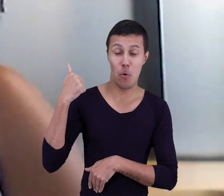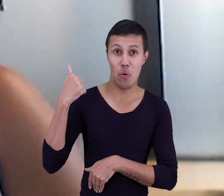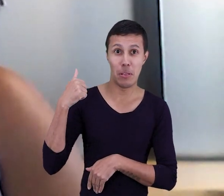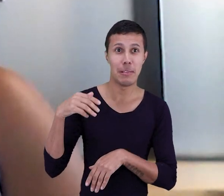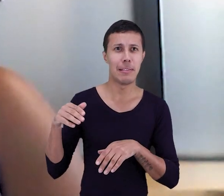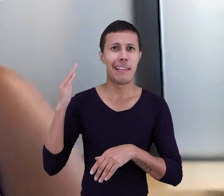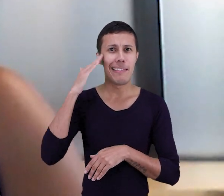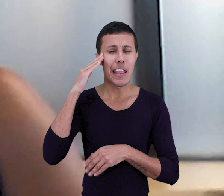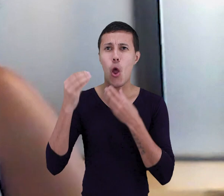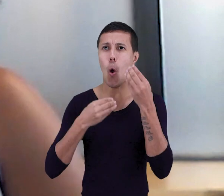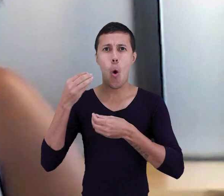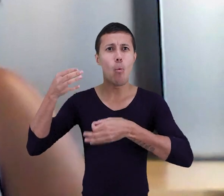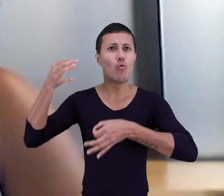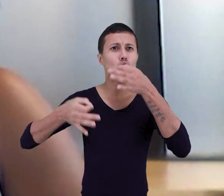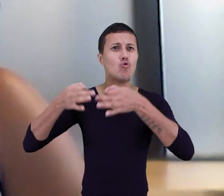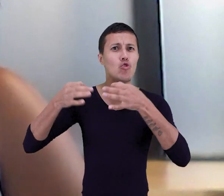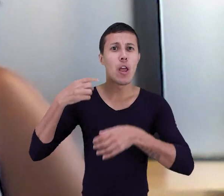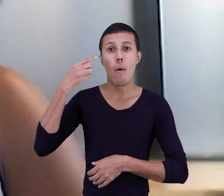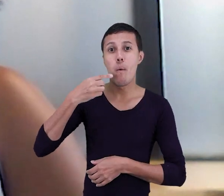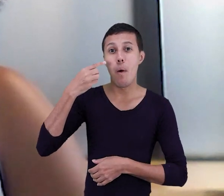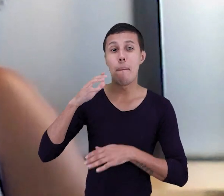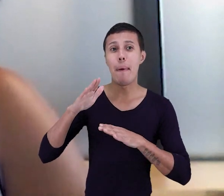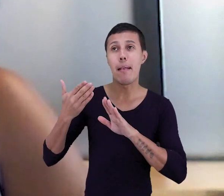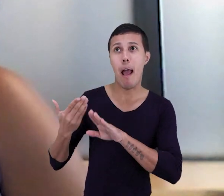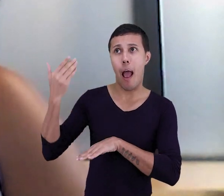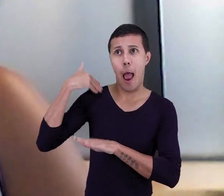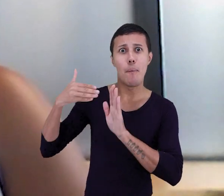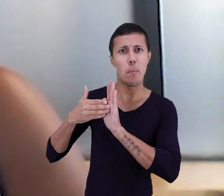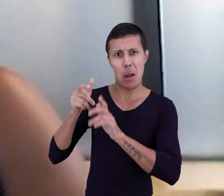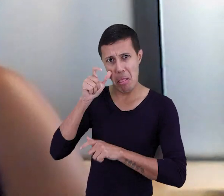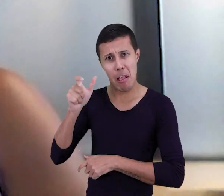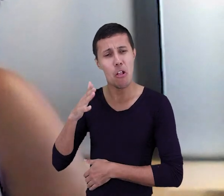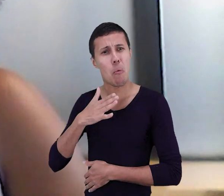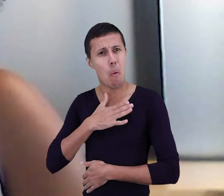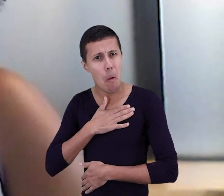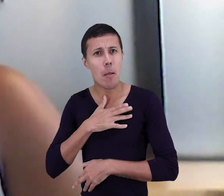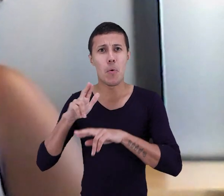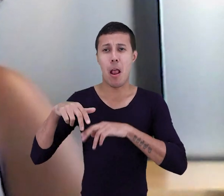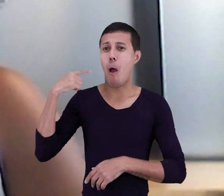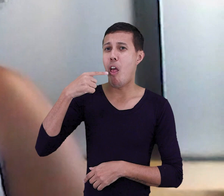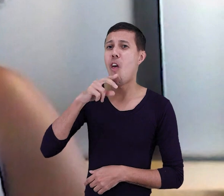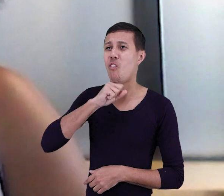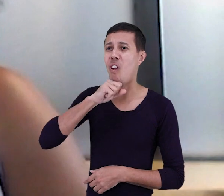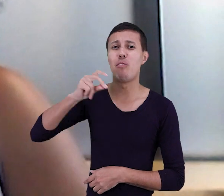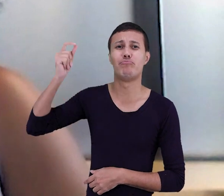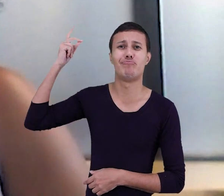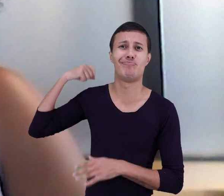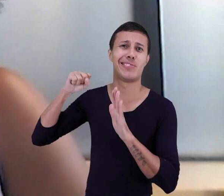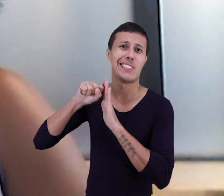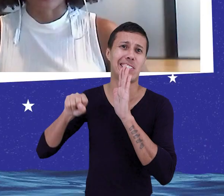procurou, ele apresentou a proposta, né, a ideia que ele tinha na época. Eu achei muito interessante, né, porque o direito ele está no século